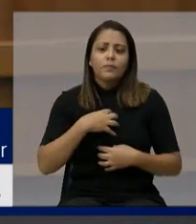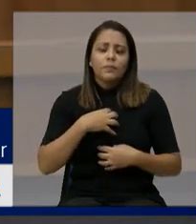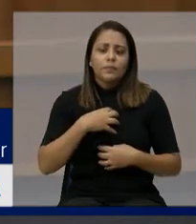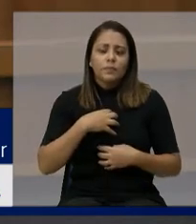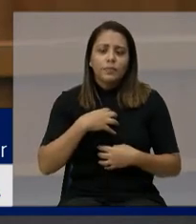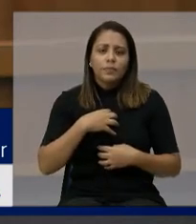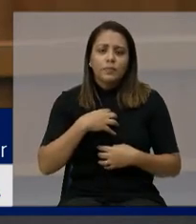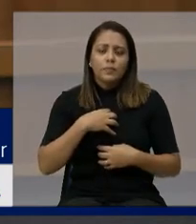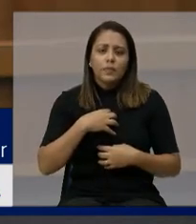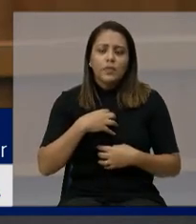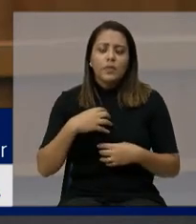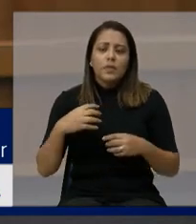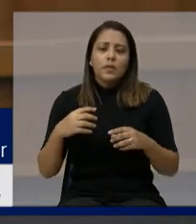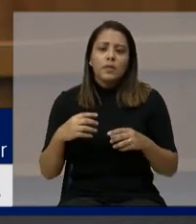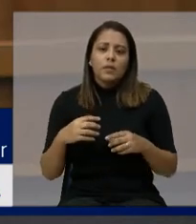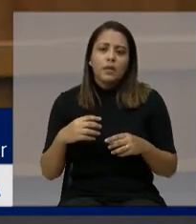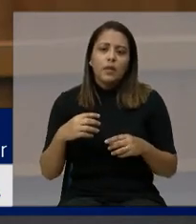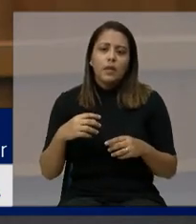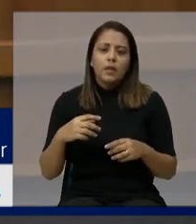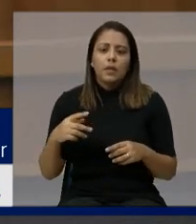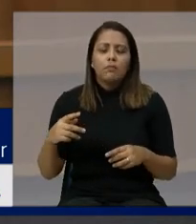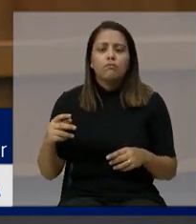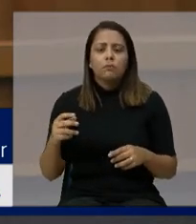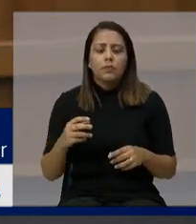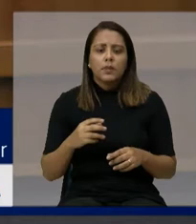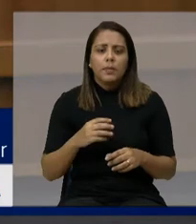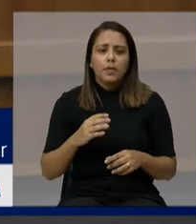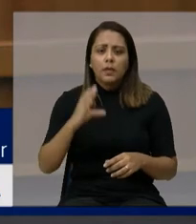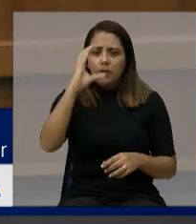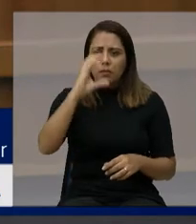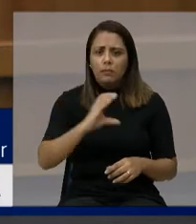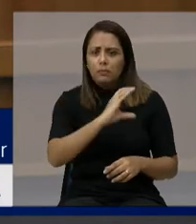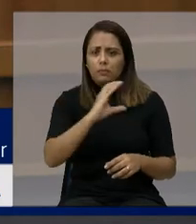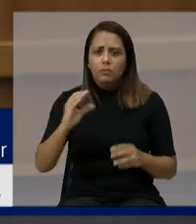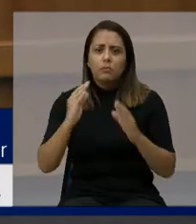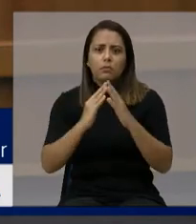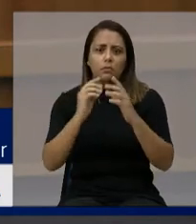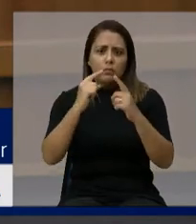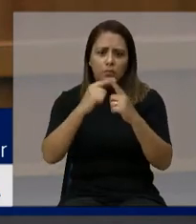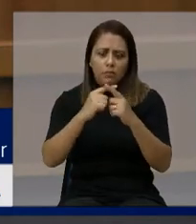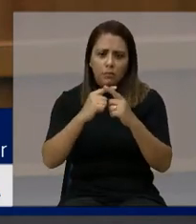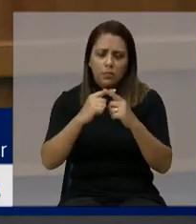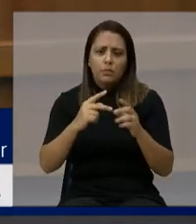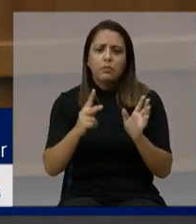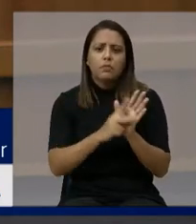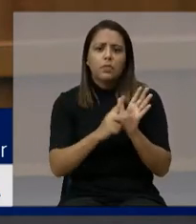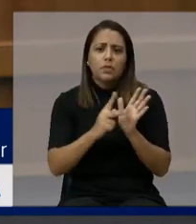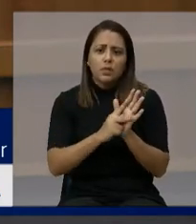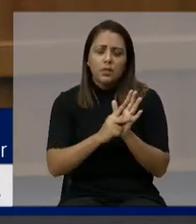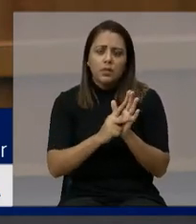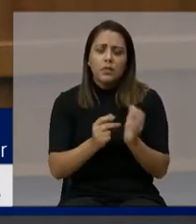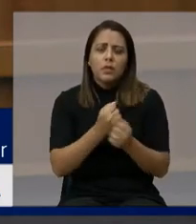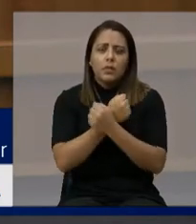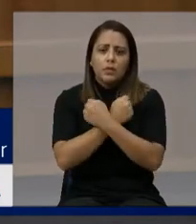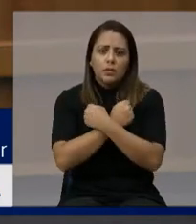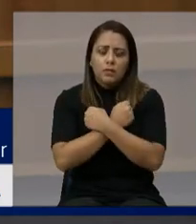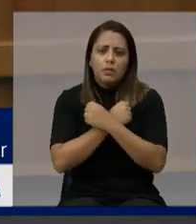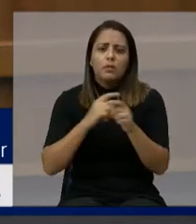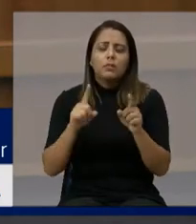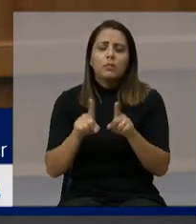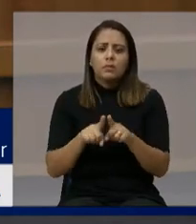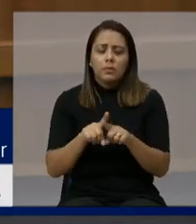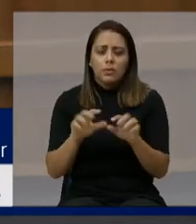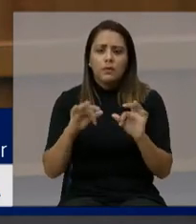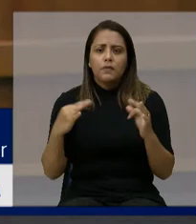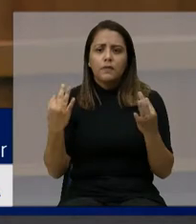ali do Núcleo São João, da Paróquia Sagrada Família. Então, aqui o meu abraço para o Marcelo. Hoje a gente conversou, eu